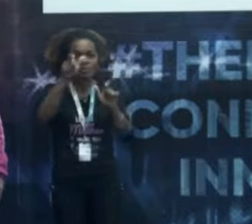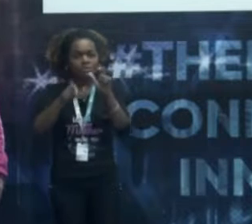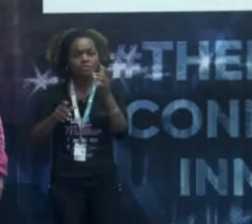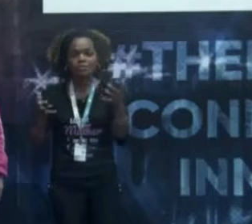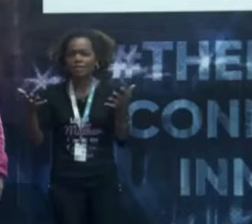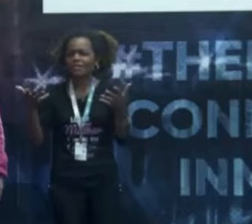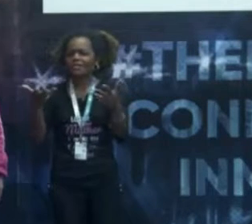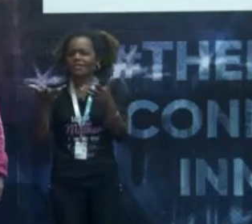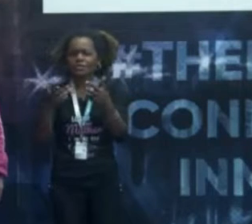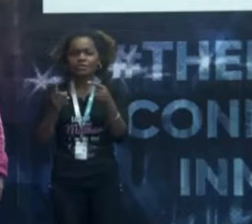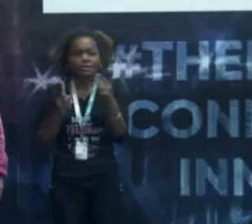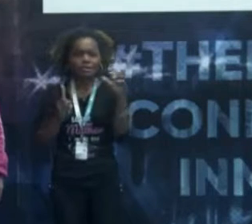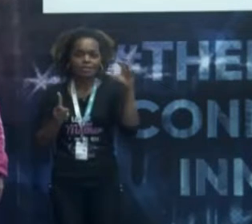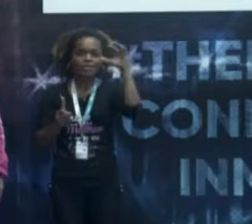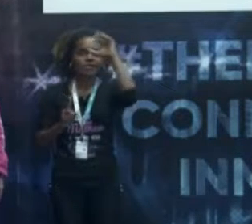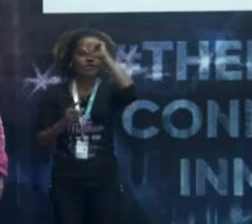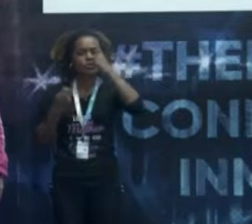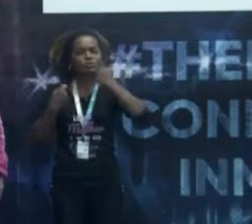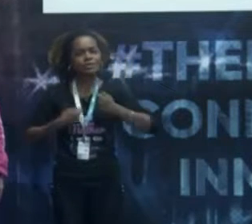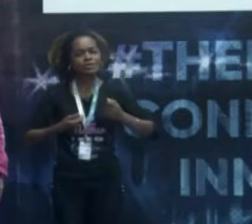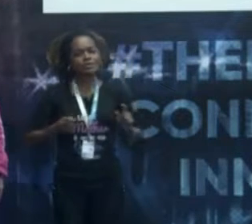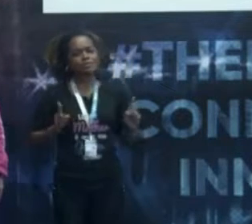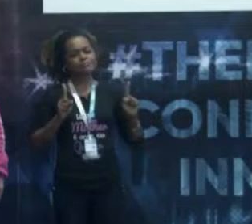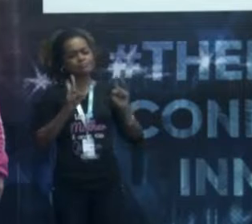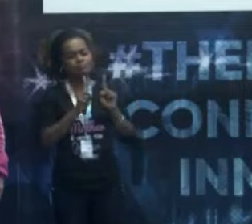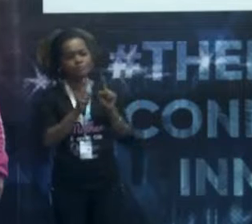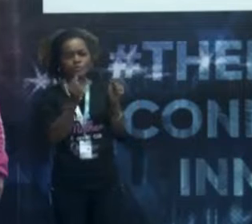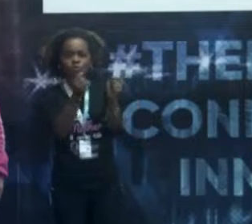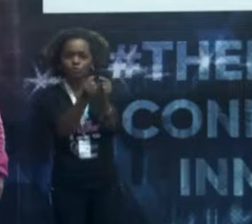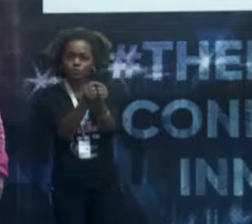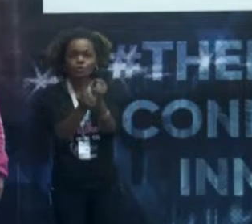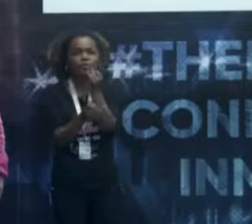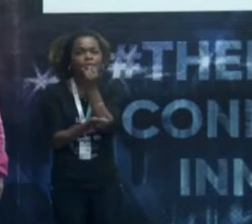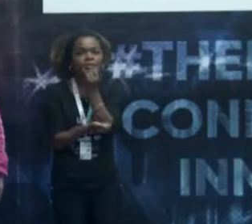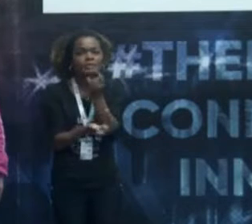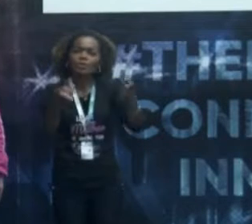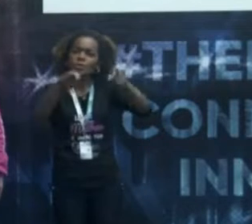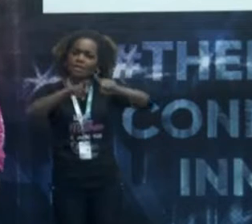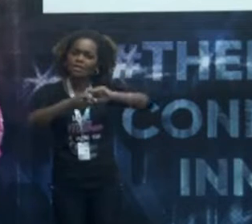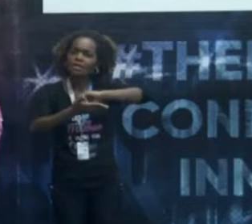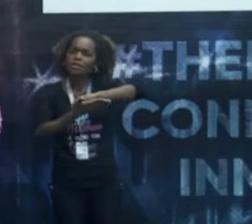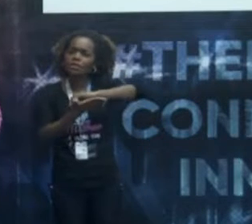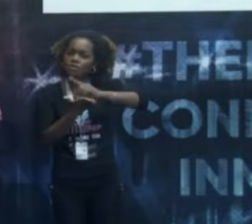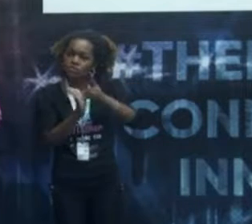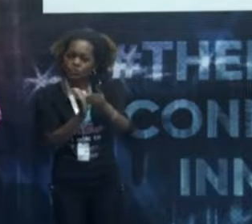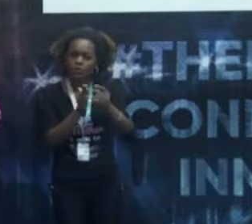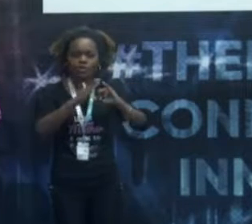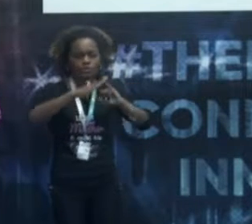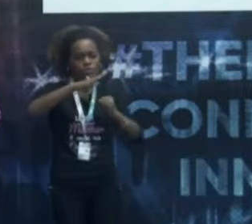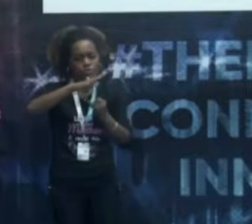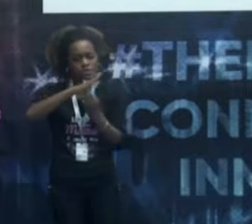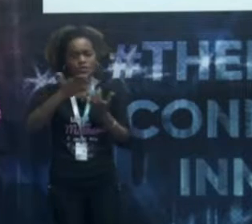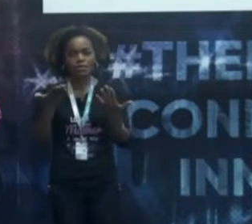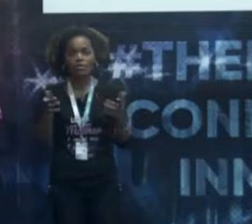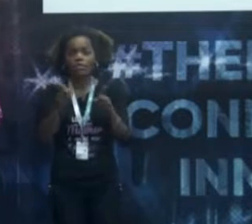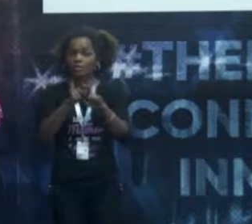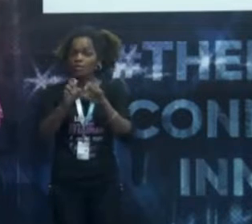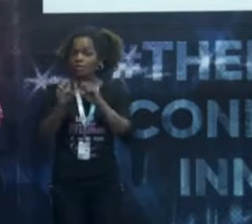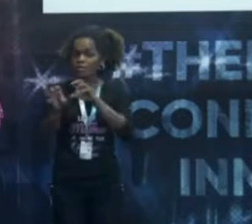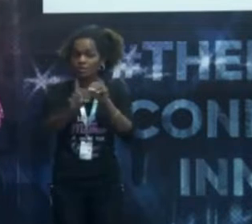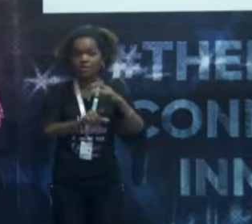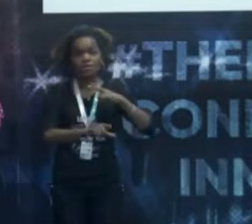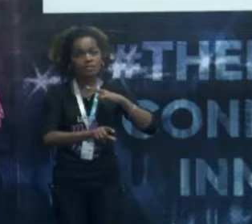que a gente precisa ser muito parceiro das ONGs, das associações, né, que trazem muita informação para a gente disso, eles